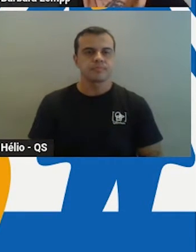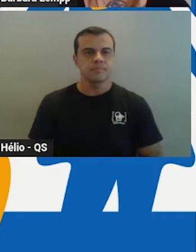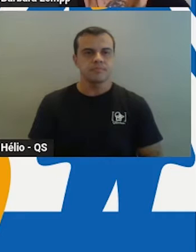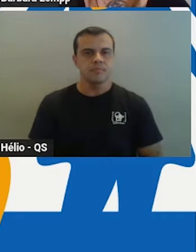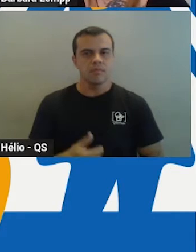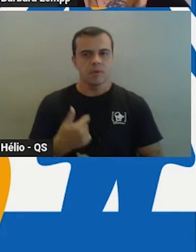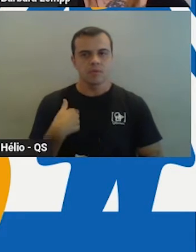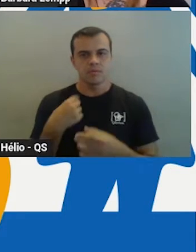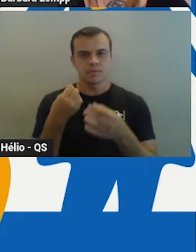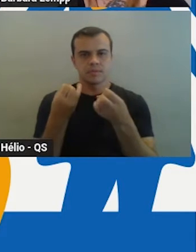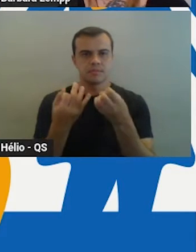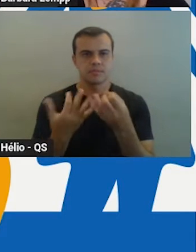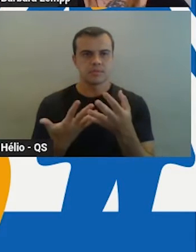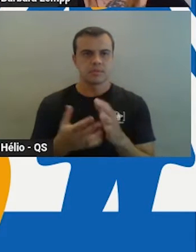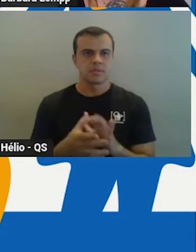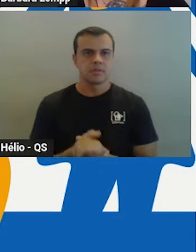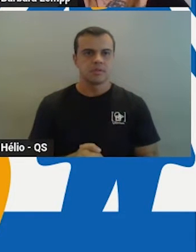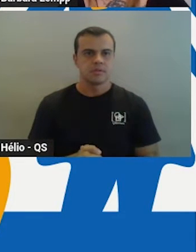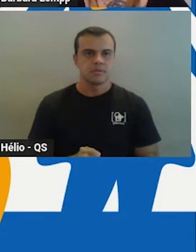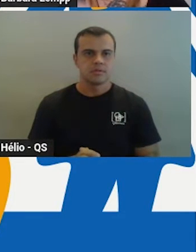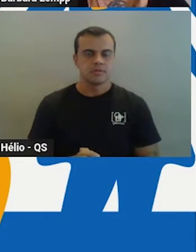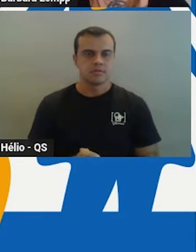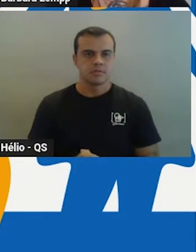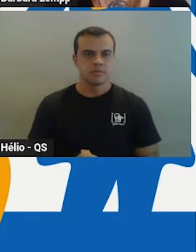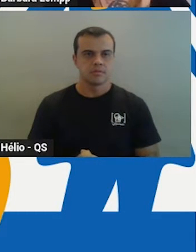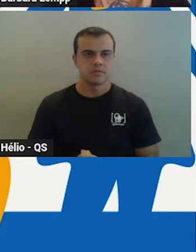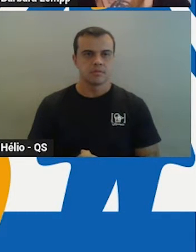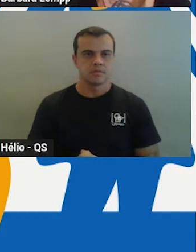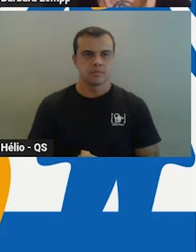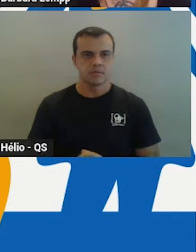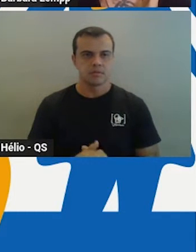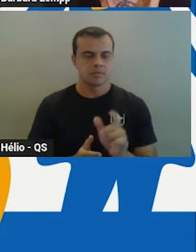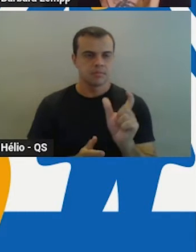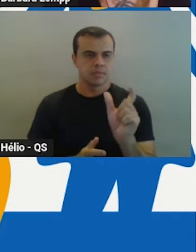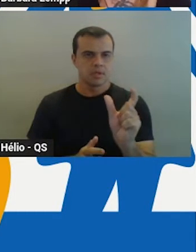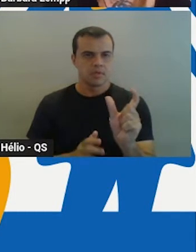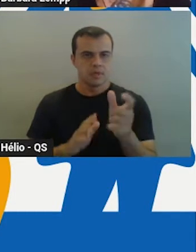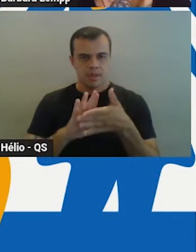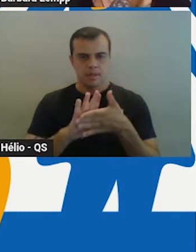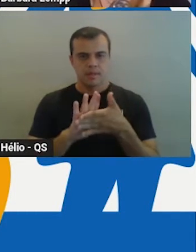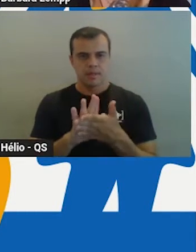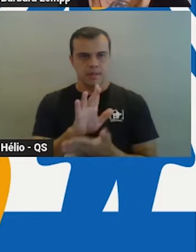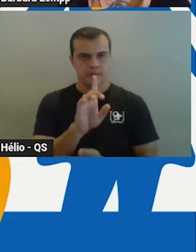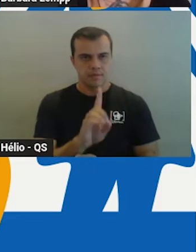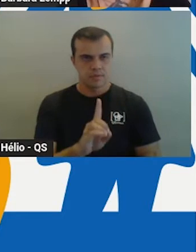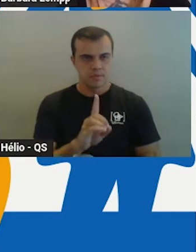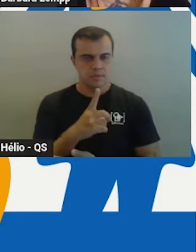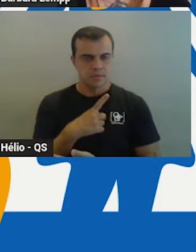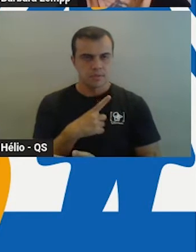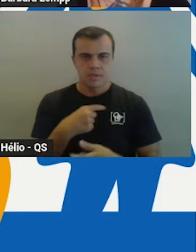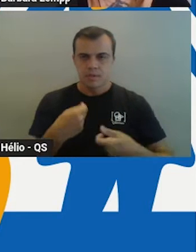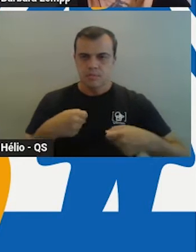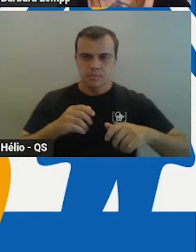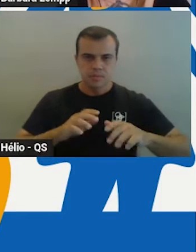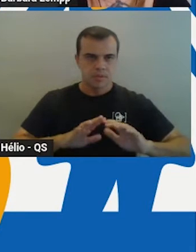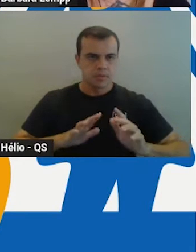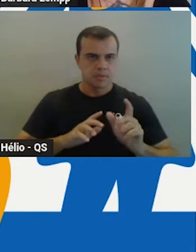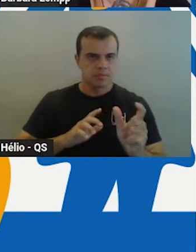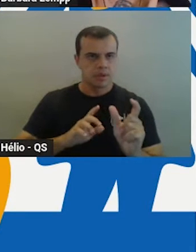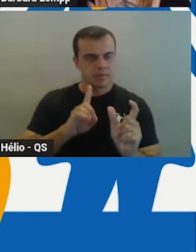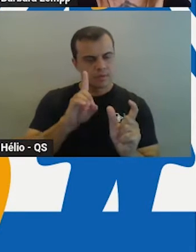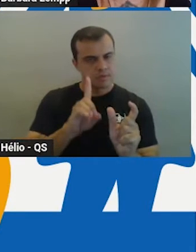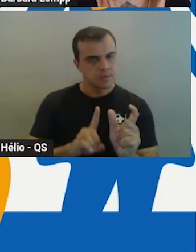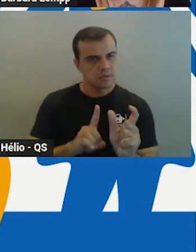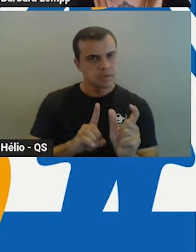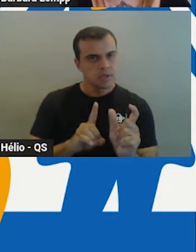disse que, né, sobre a palavra deficiência, não se deve utilizar a palavra deficiência